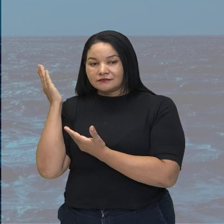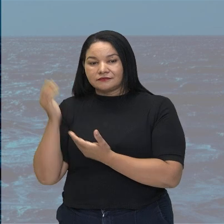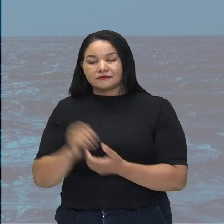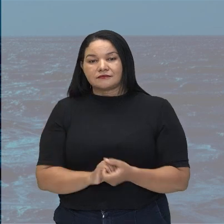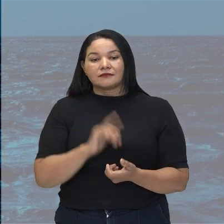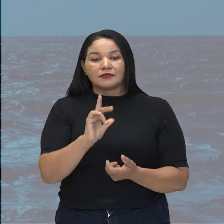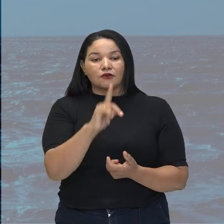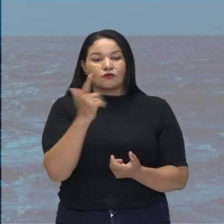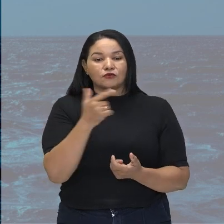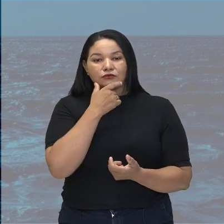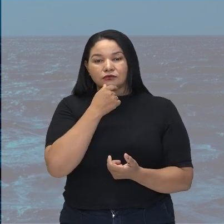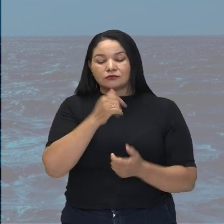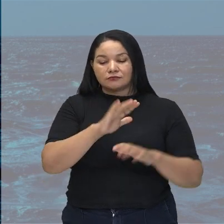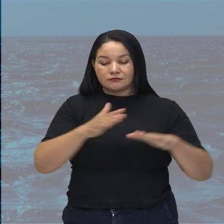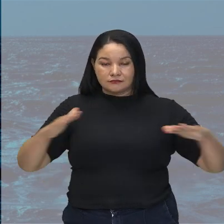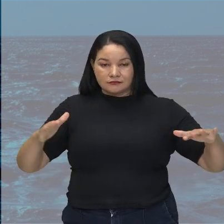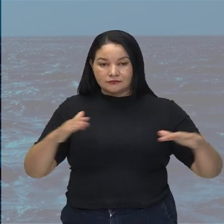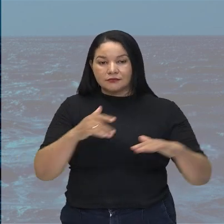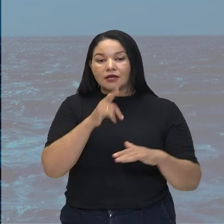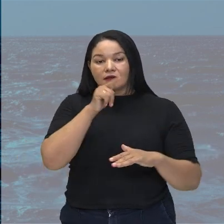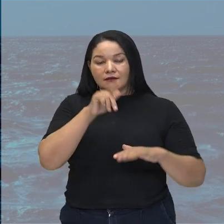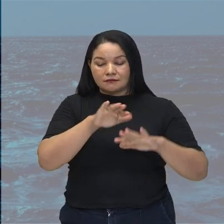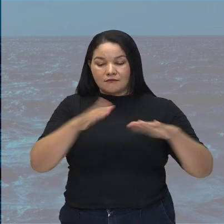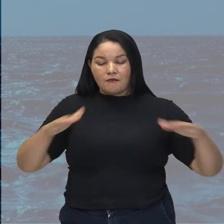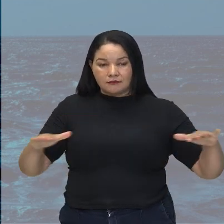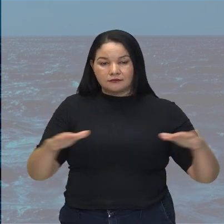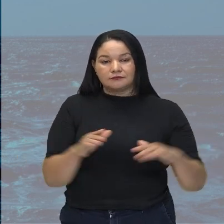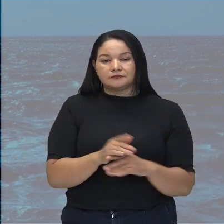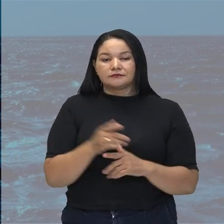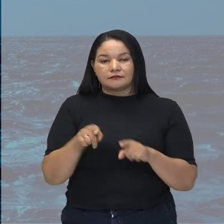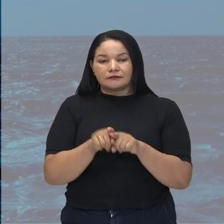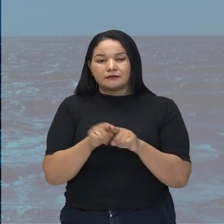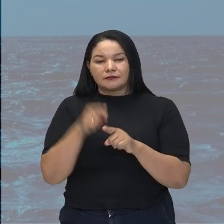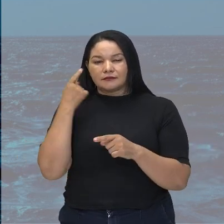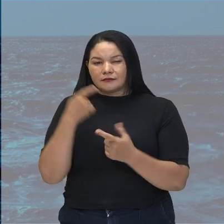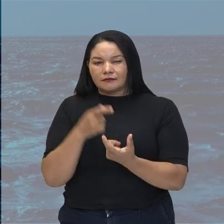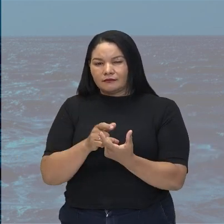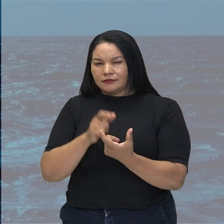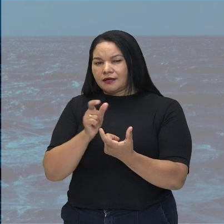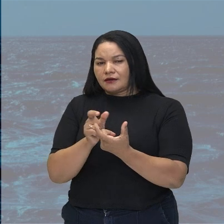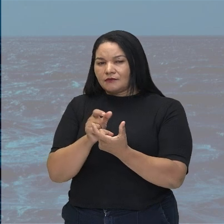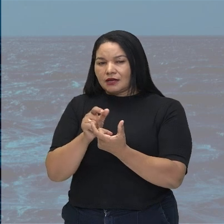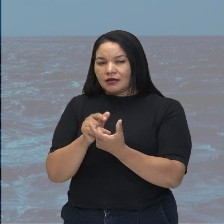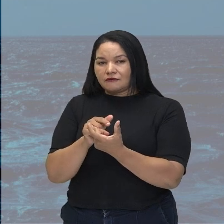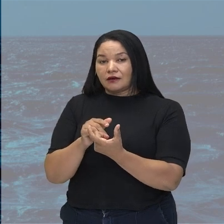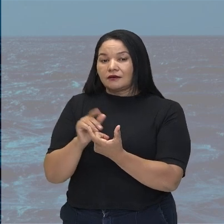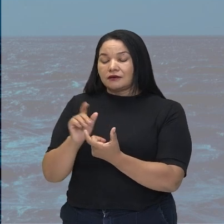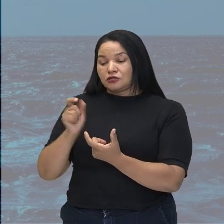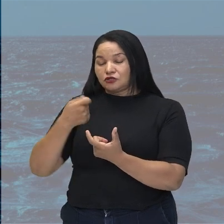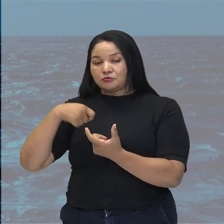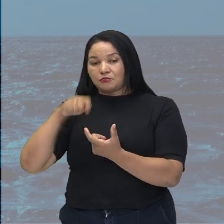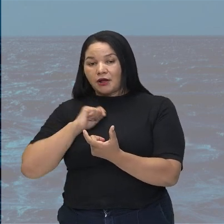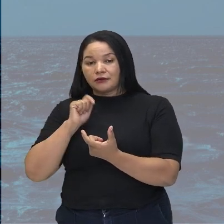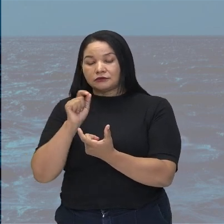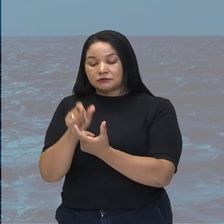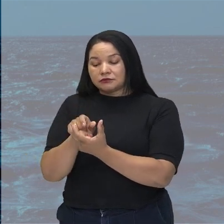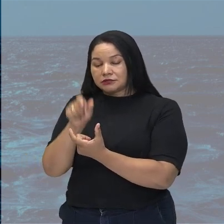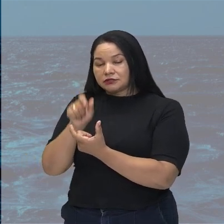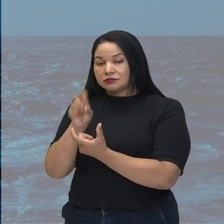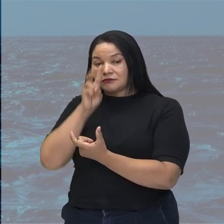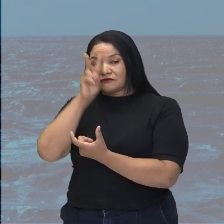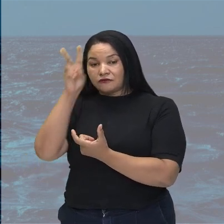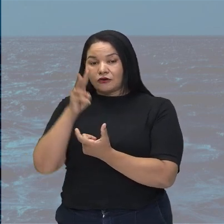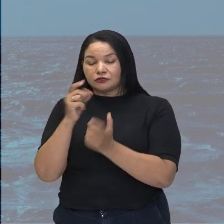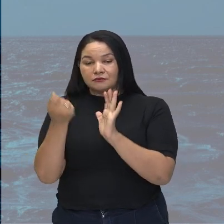não gosta de ver o oceano, né? Mas no espanhol eu tenho ele oceano. Oceano. Então aqui na